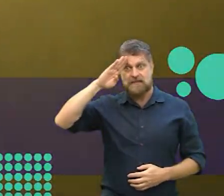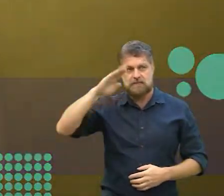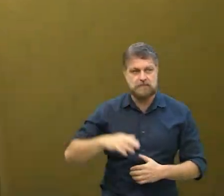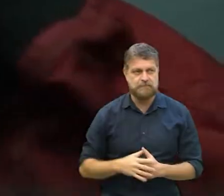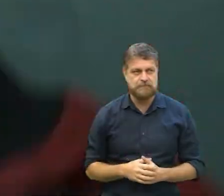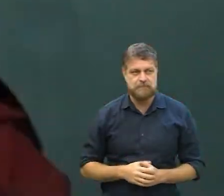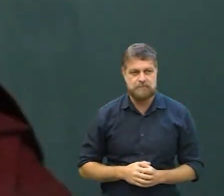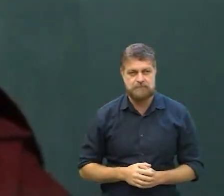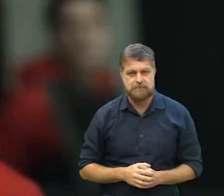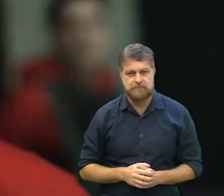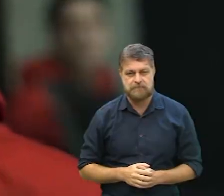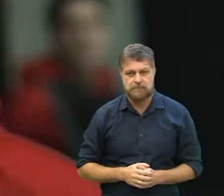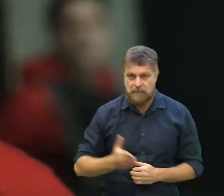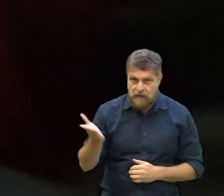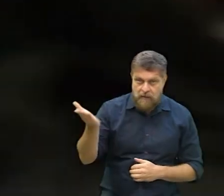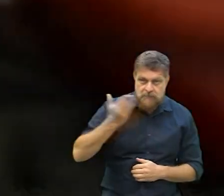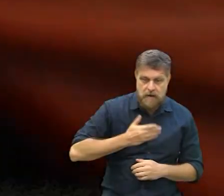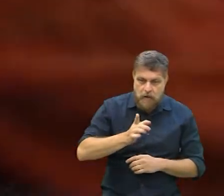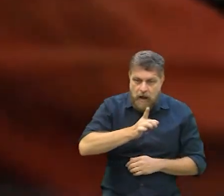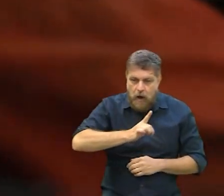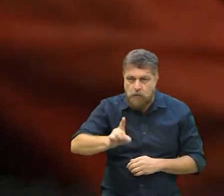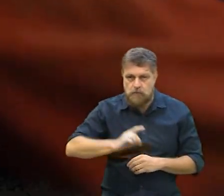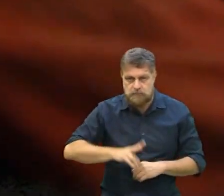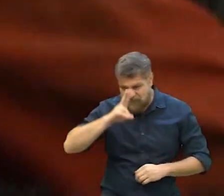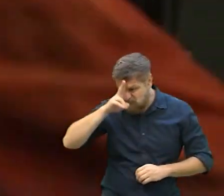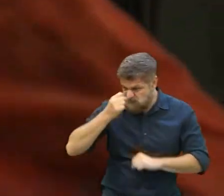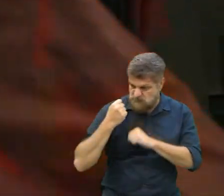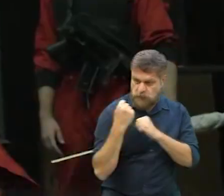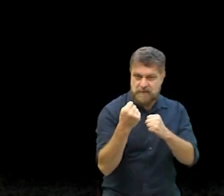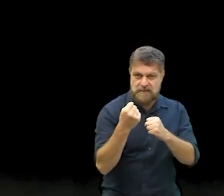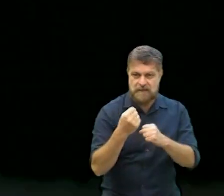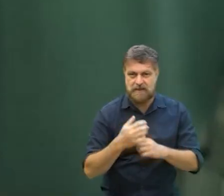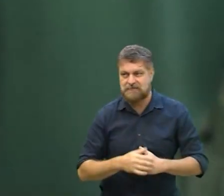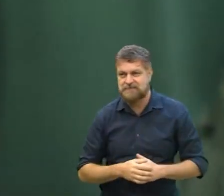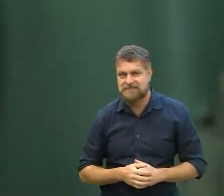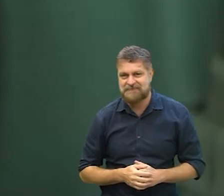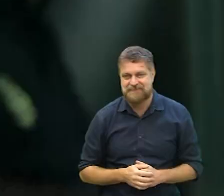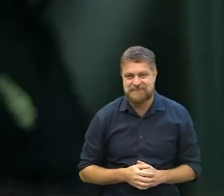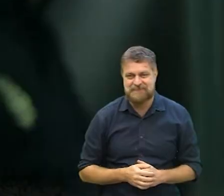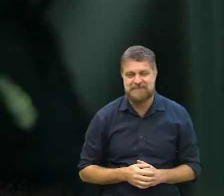o Exército. Vamos aí que essa é a última, hein, gordo? Força, caralho!